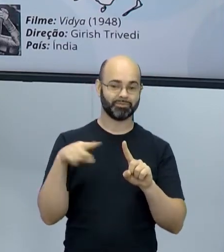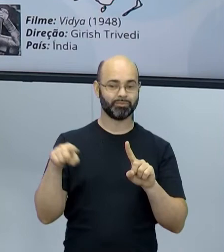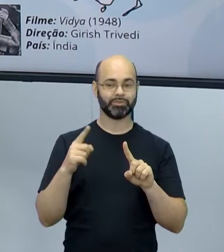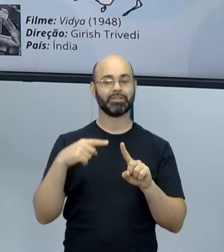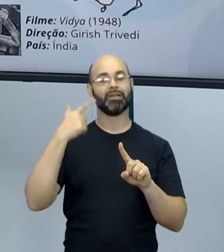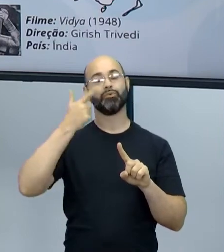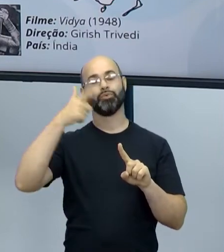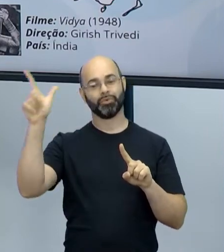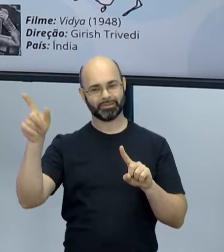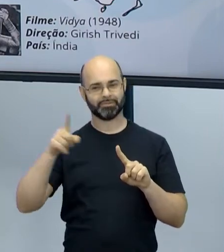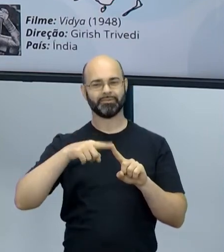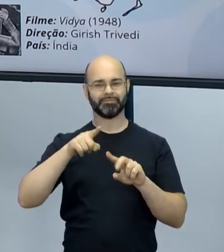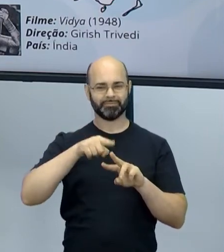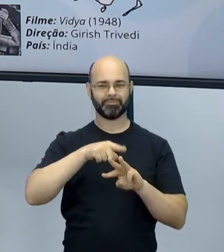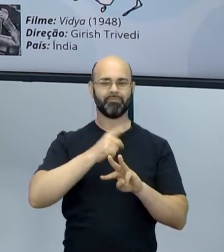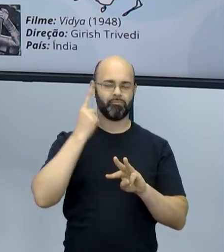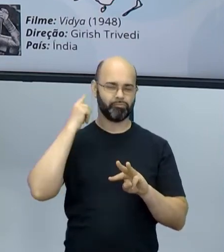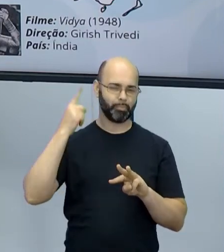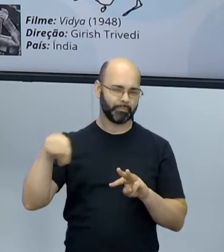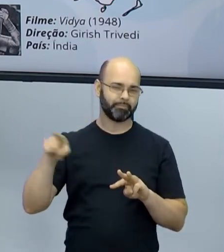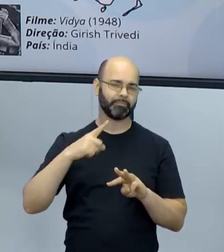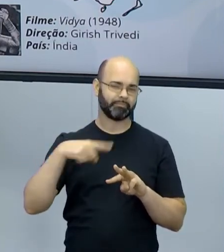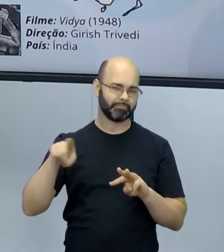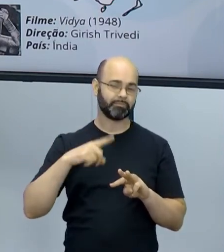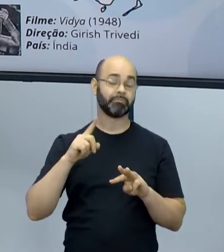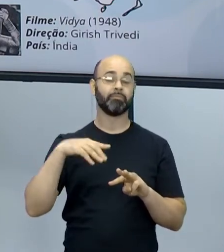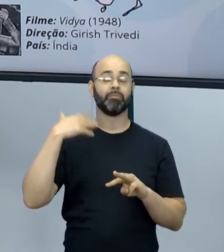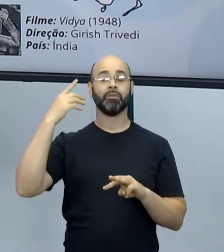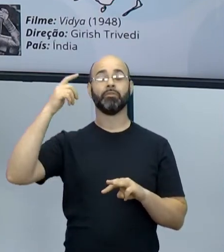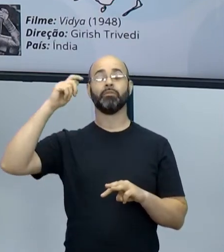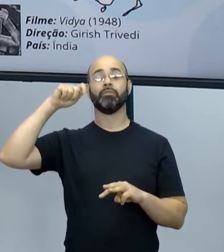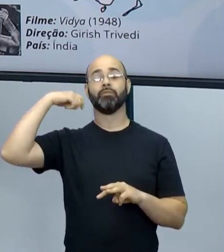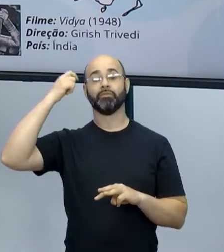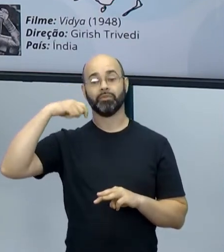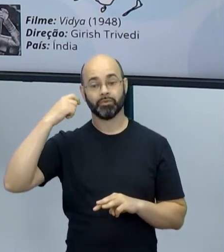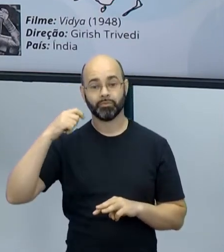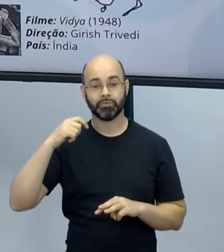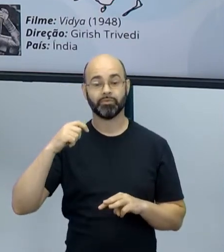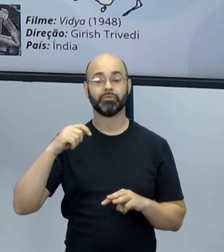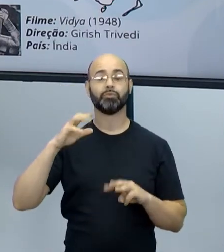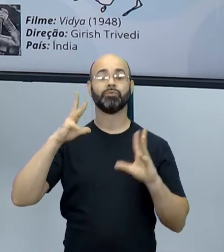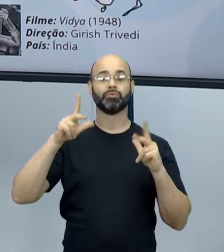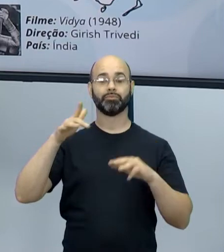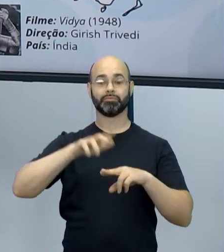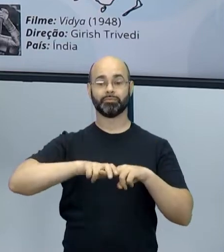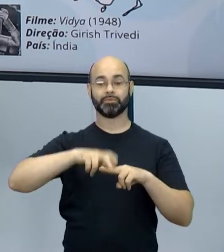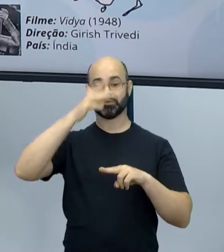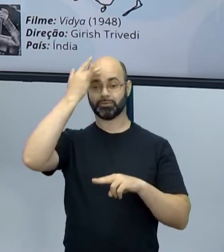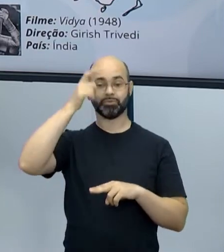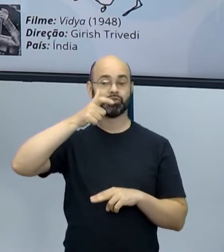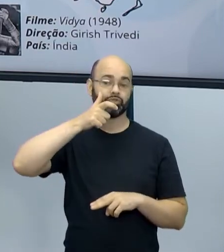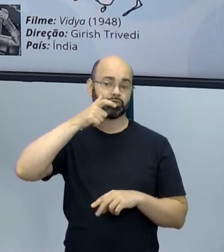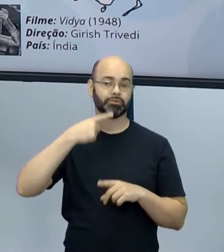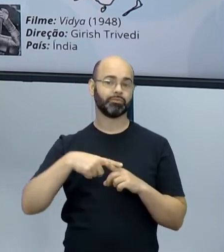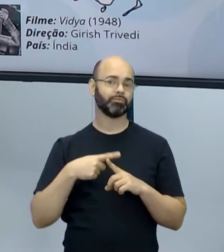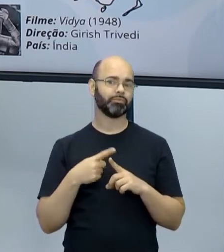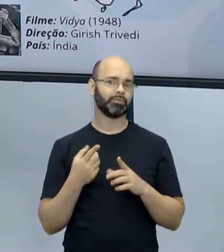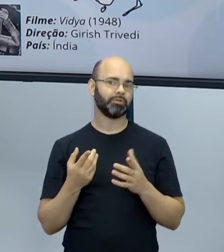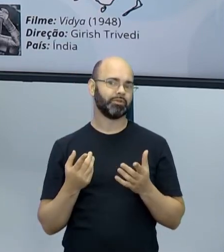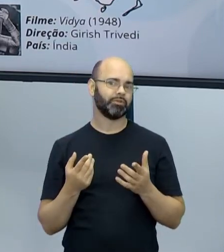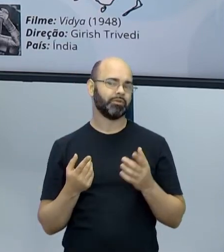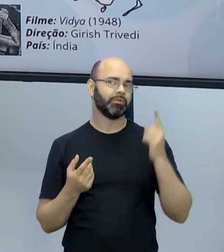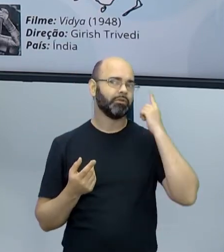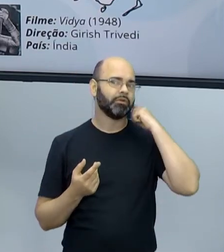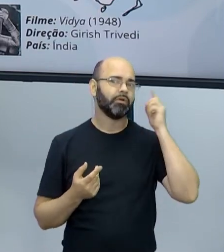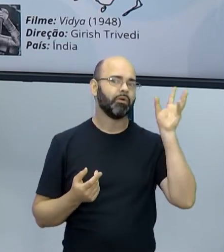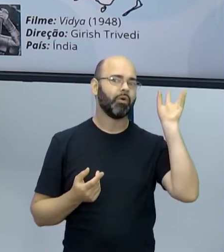música, e vai tocando música. Quando o filme vai passar no cinema, vai todo mundo assistir, porque está todo mundo interessado em